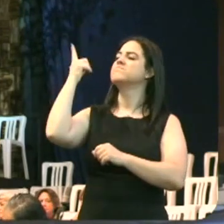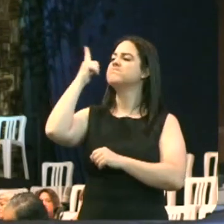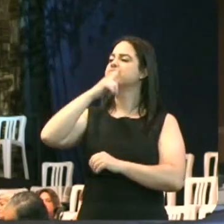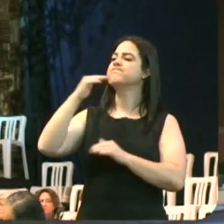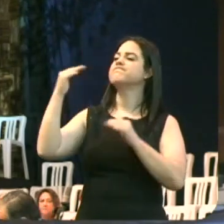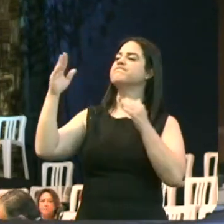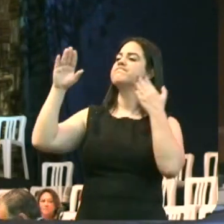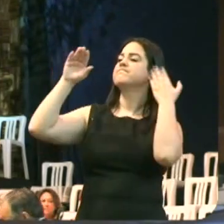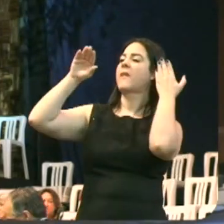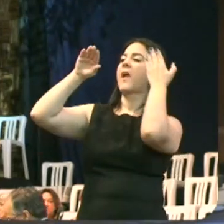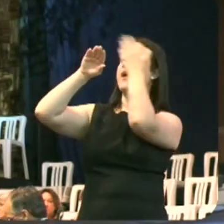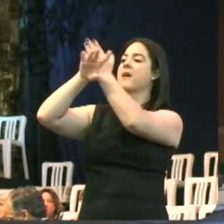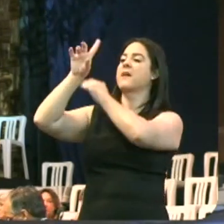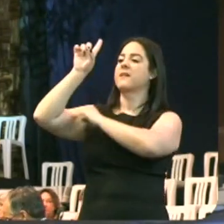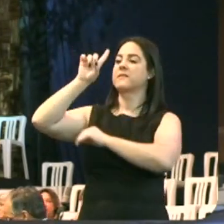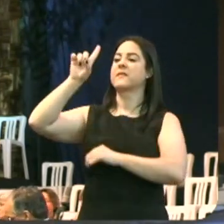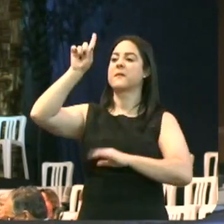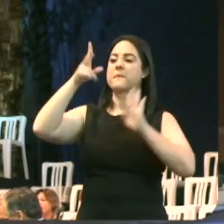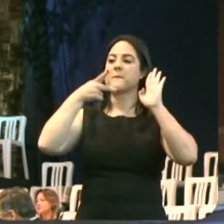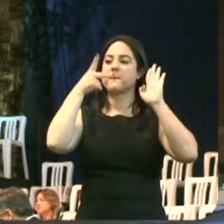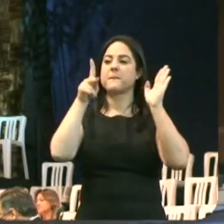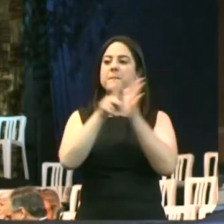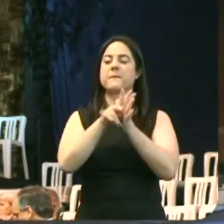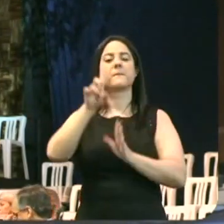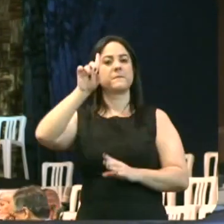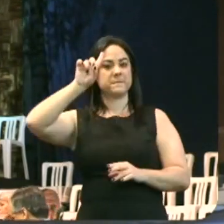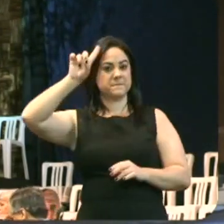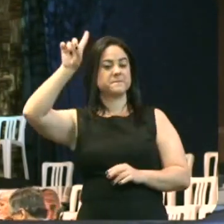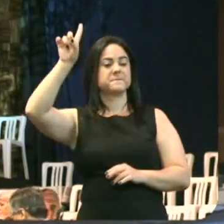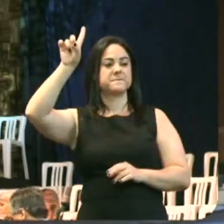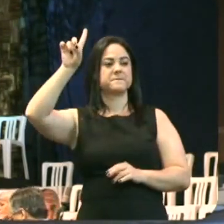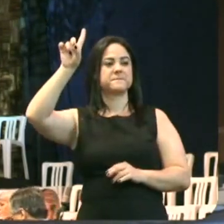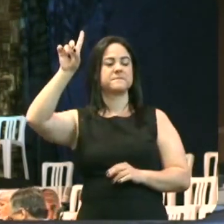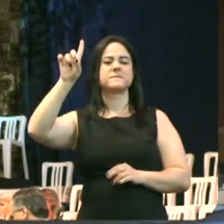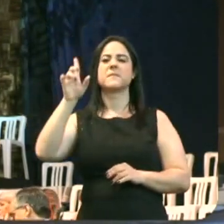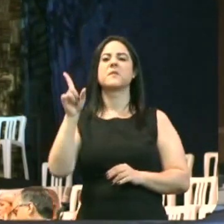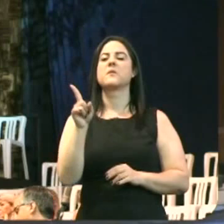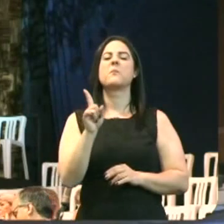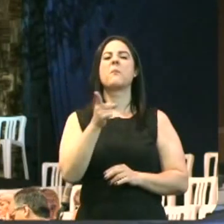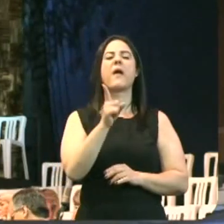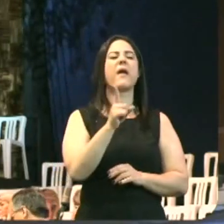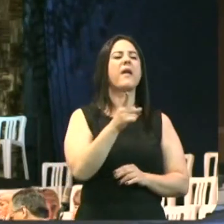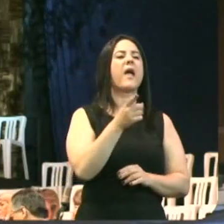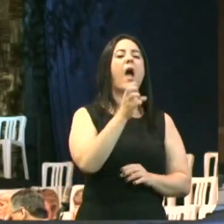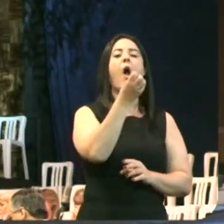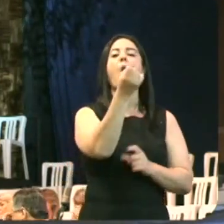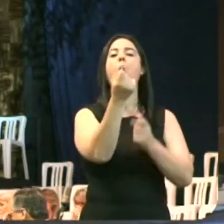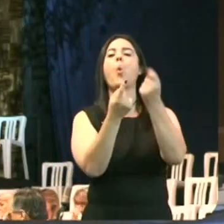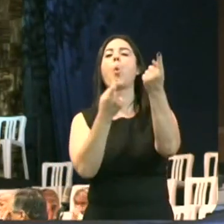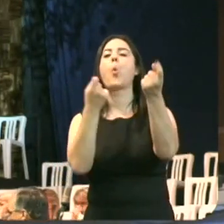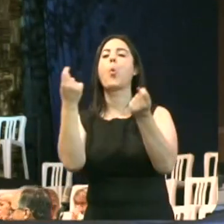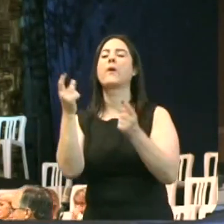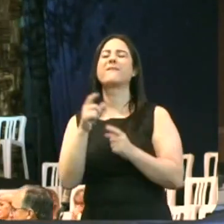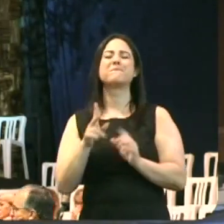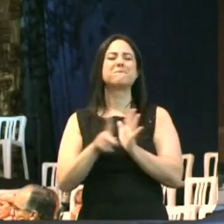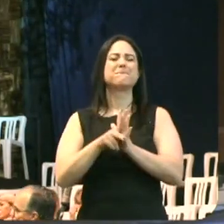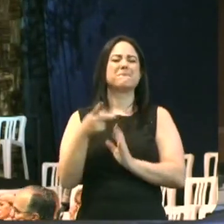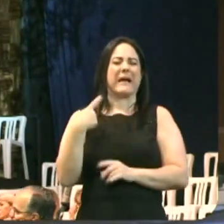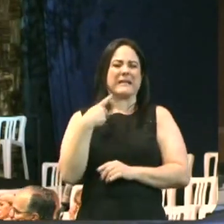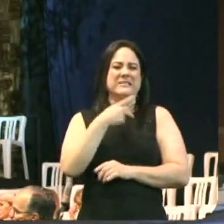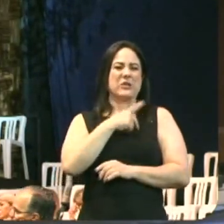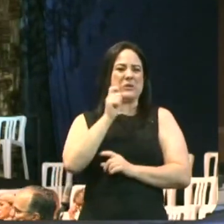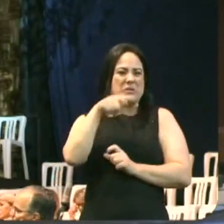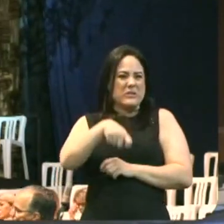É promessa dEle. É promessa dEle. Isso não é privilégio de um pastor, não,